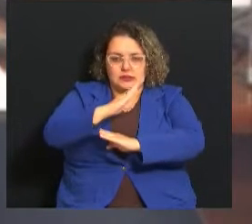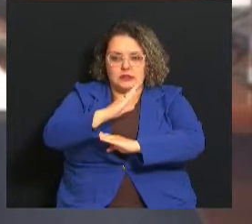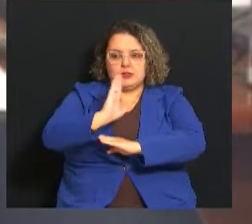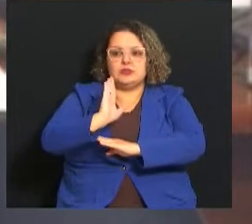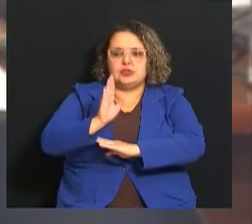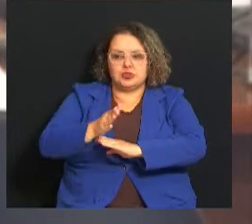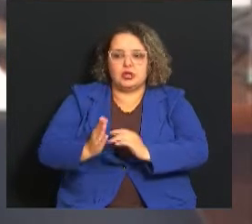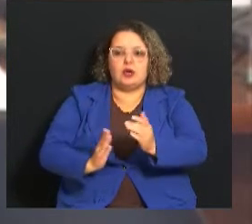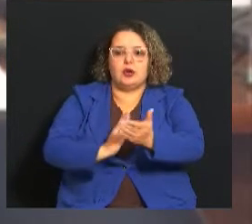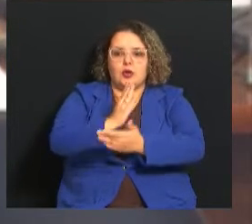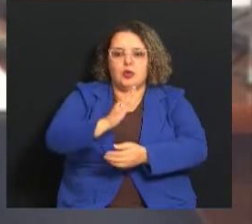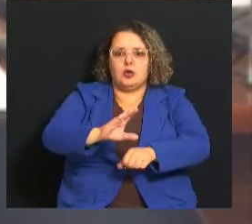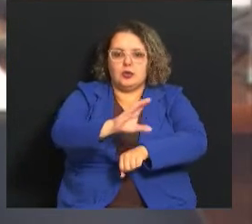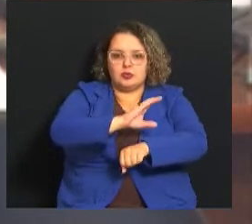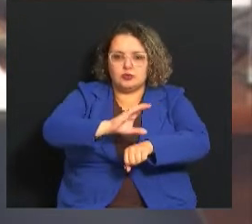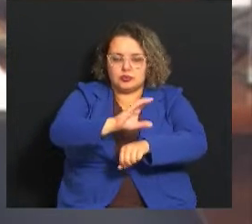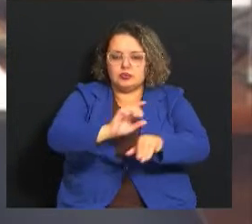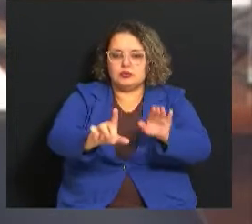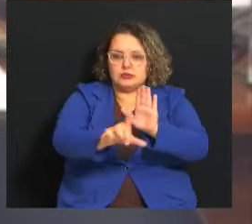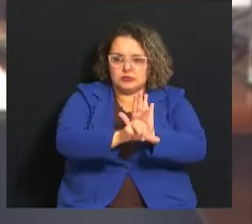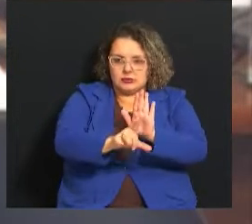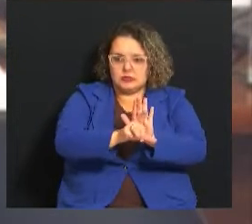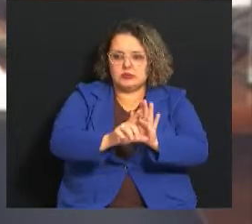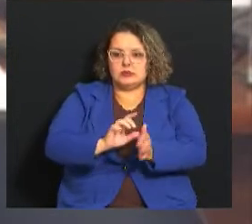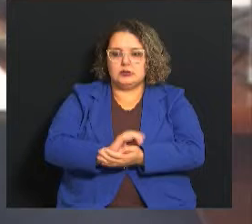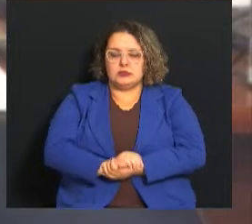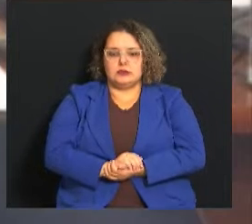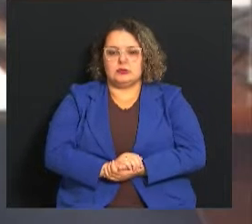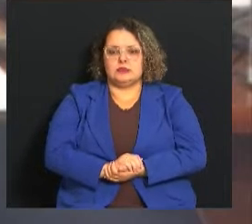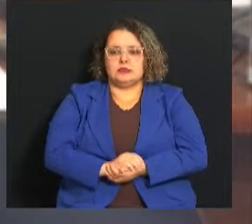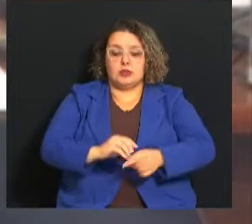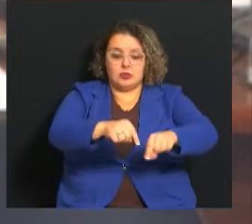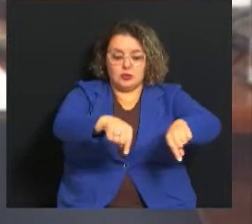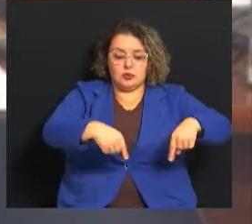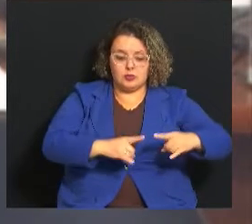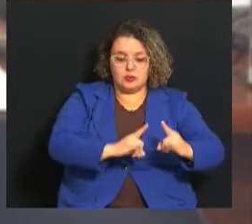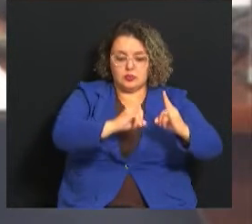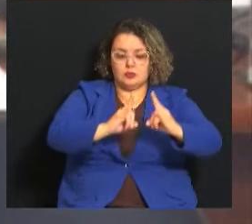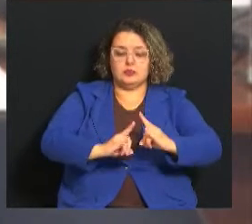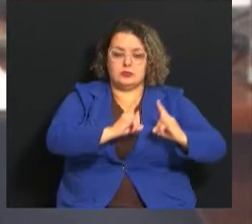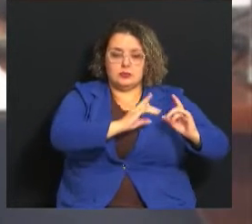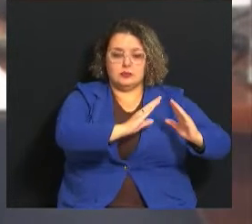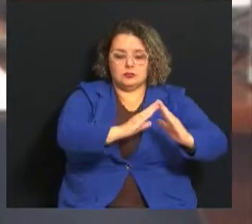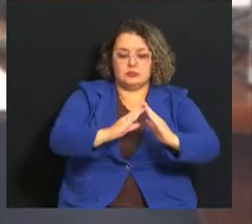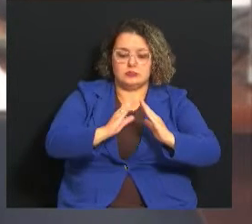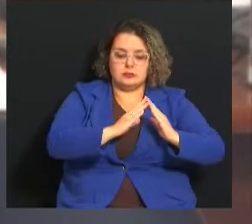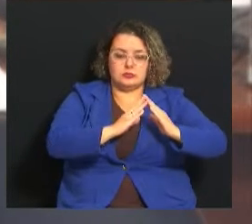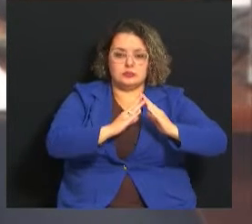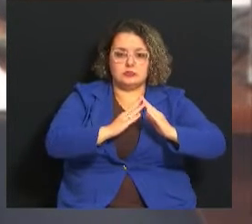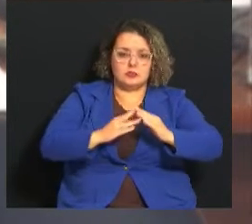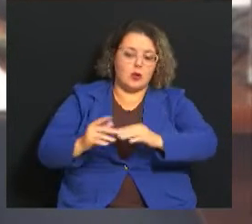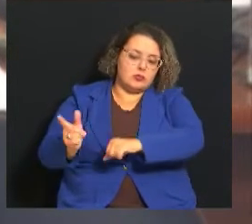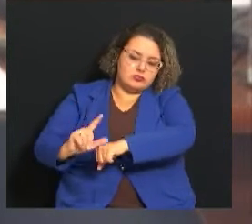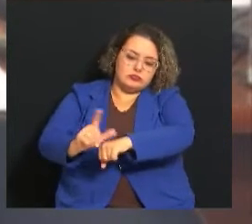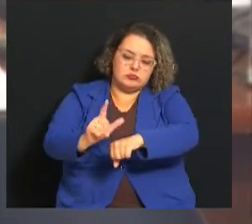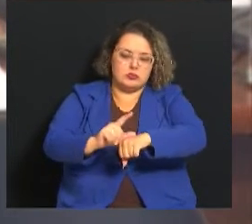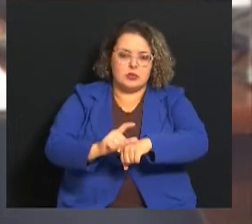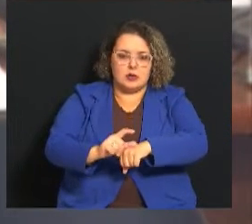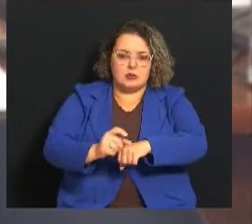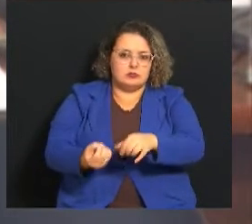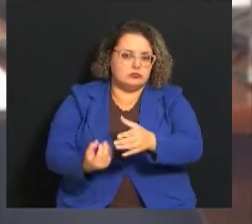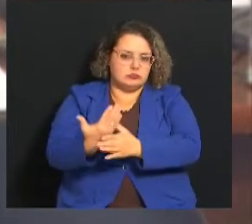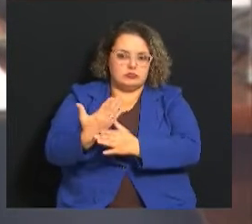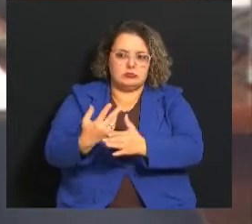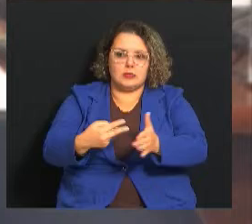aprovação na legalidade, e o condomínio deverá criar maneiras para que haja